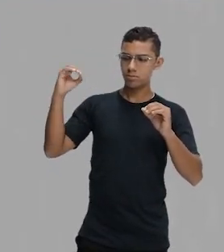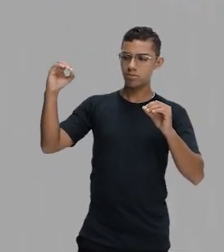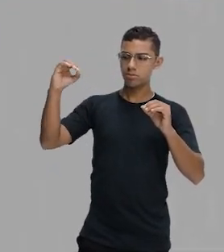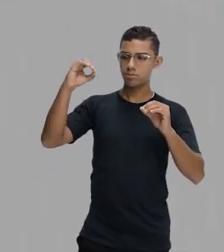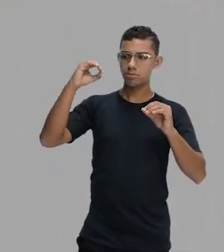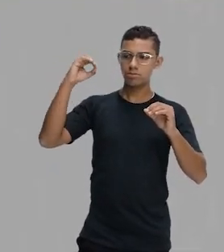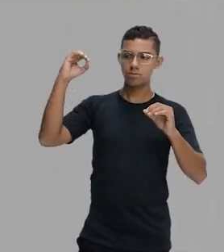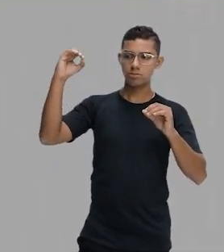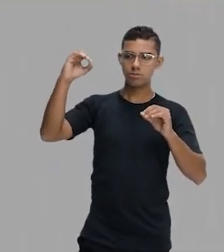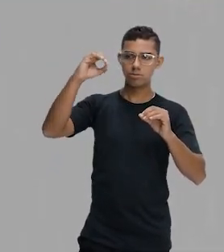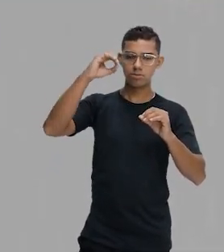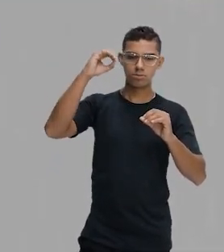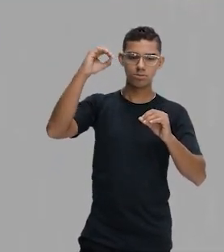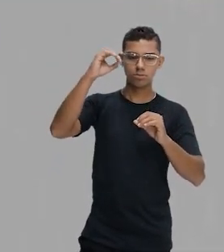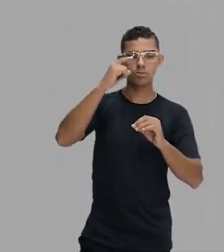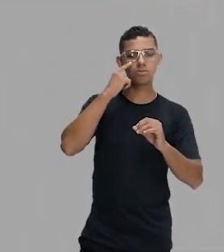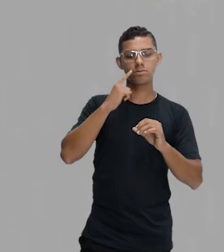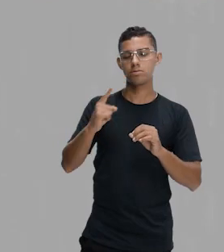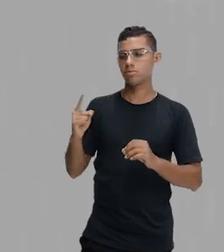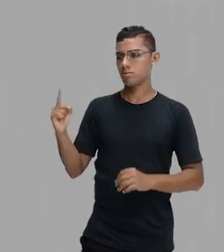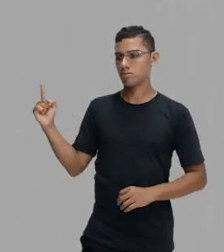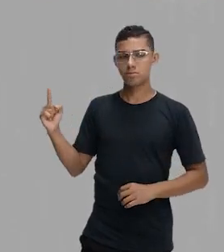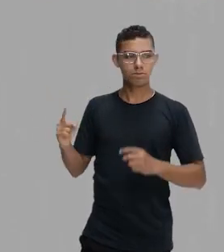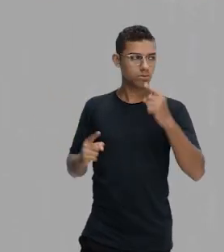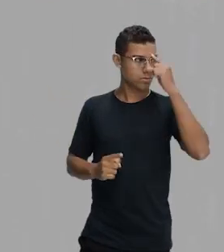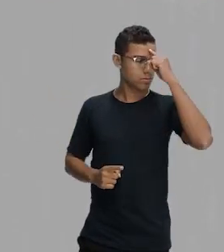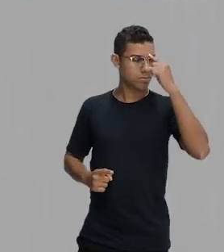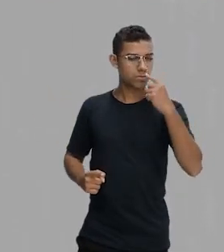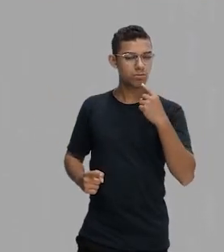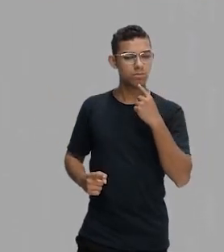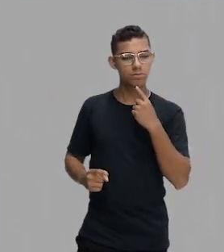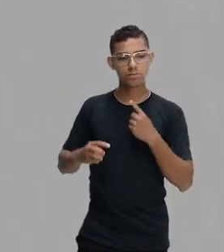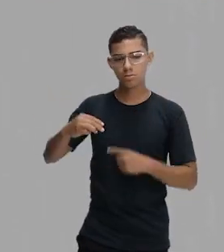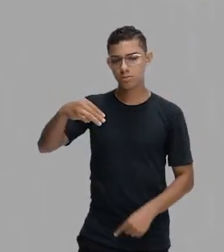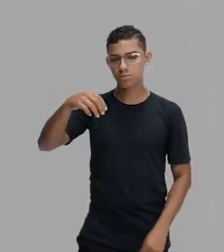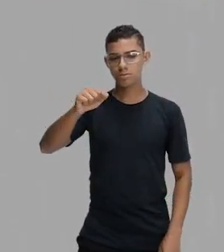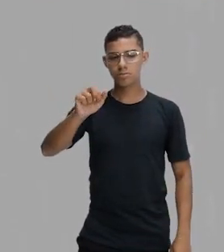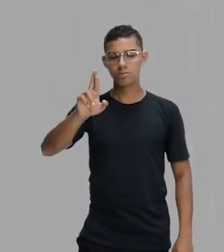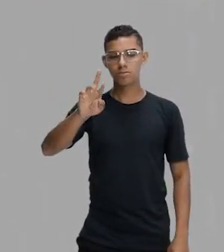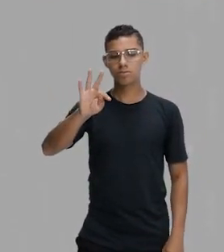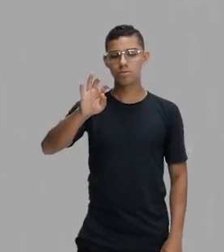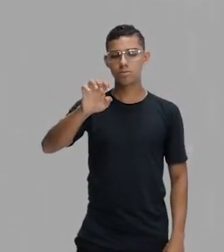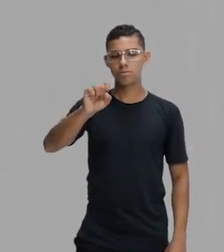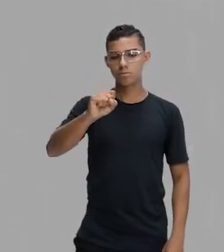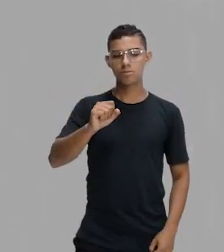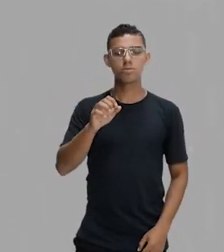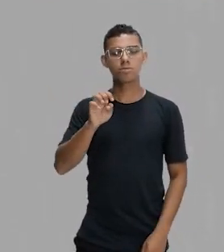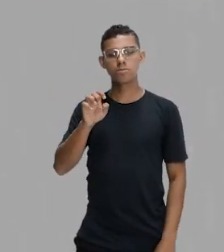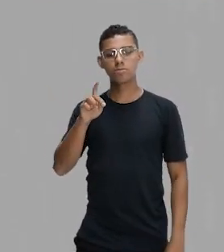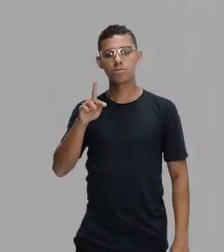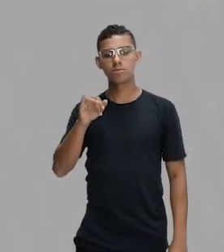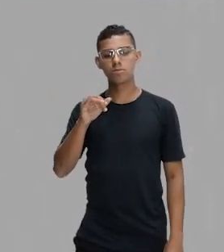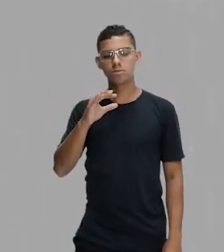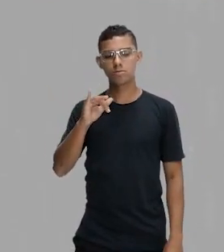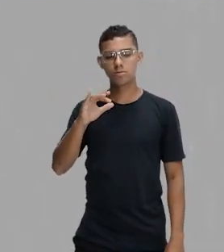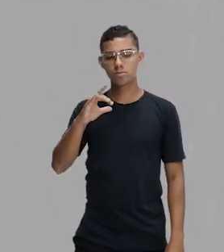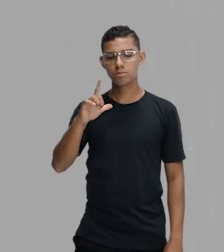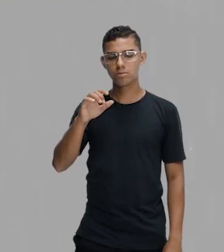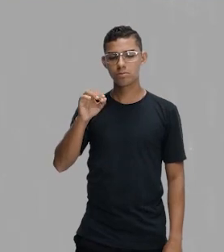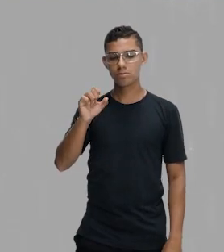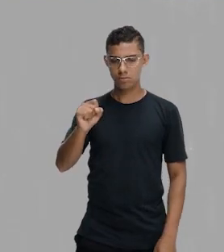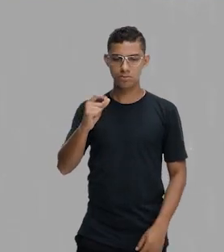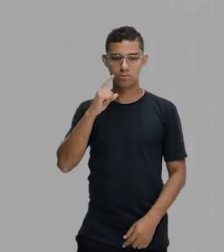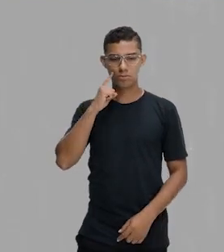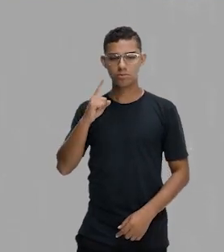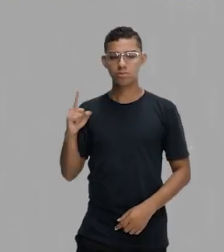e esse conjunto, o ponto, que é o epiciclo, e Marte vão fazer um movimento ali em torno da Terra. Então nós